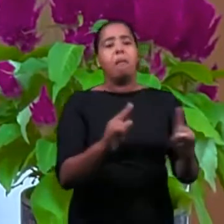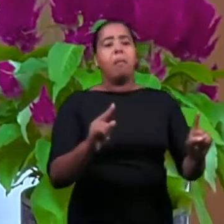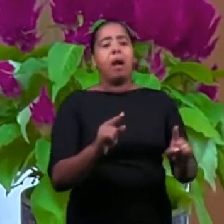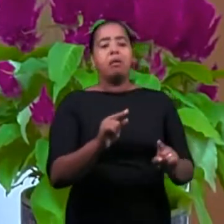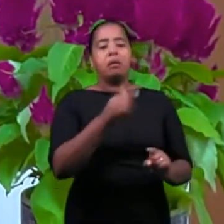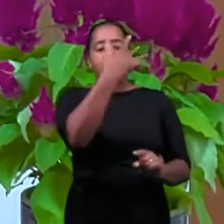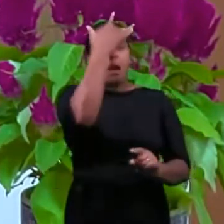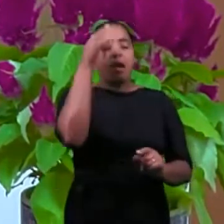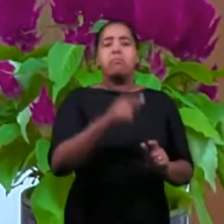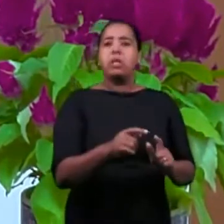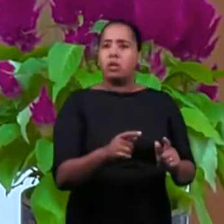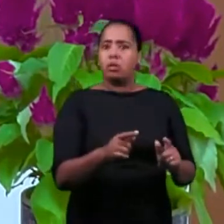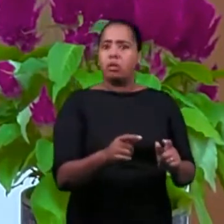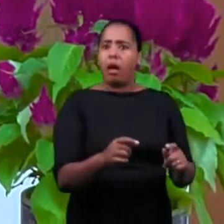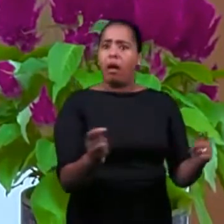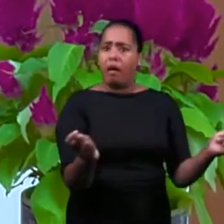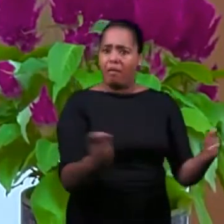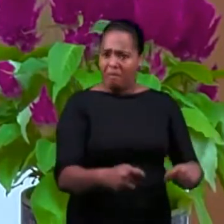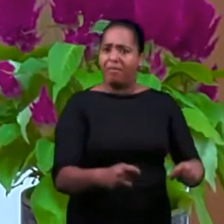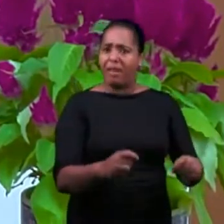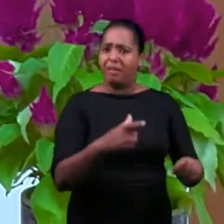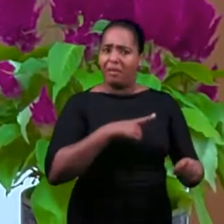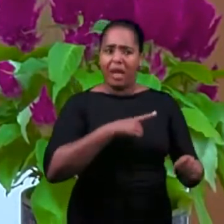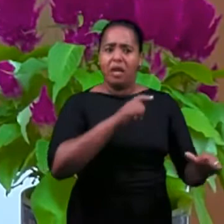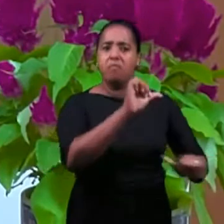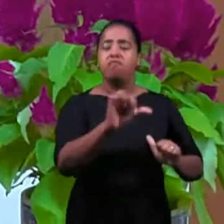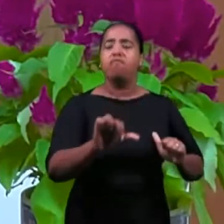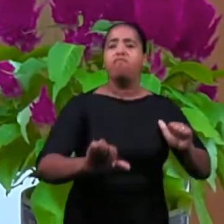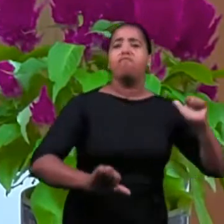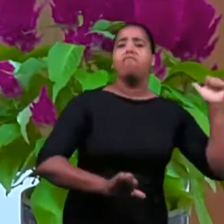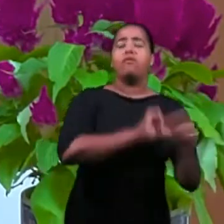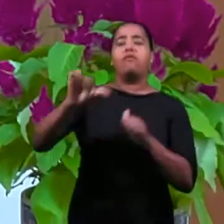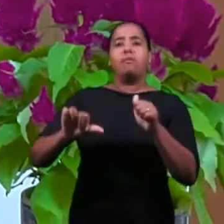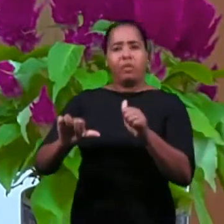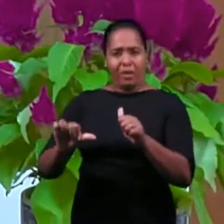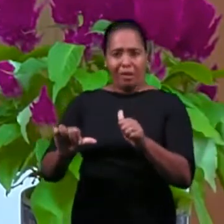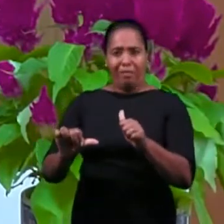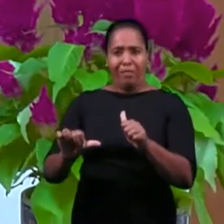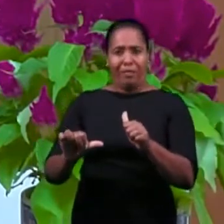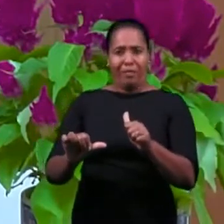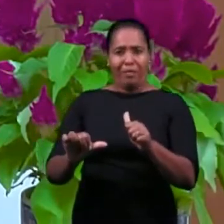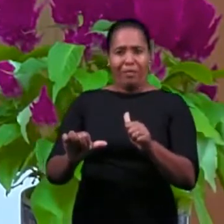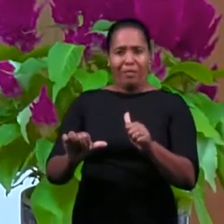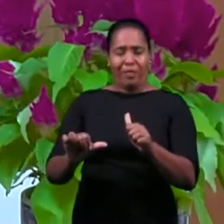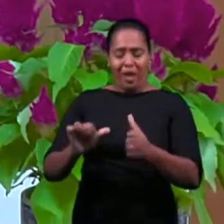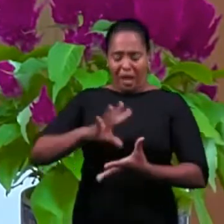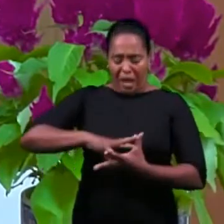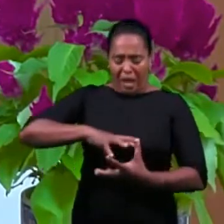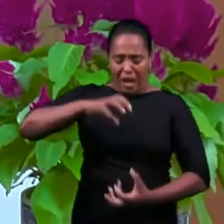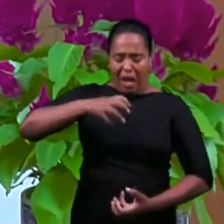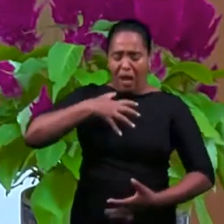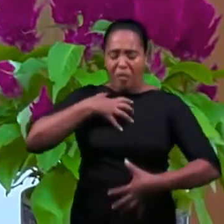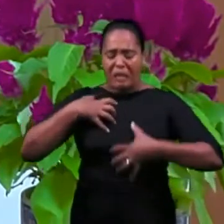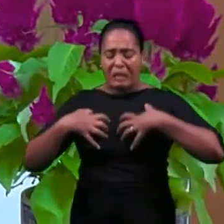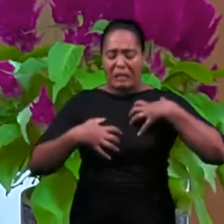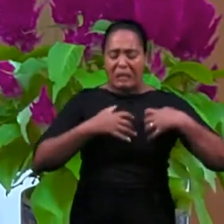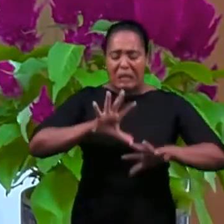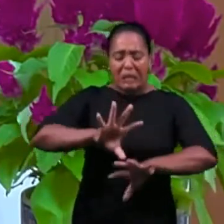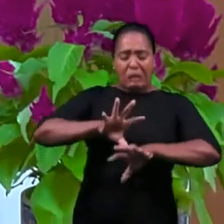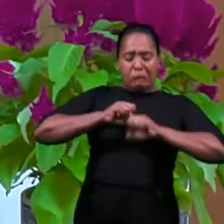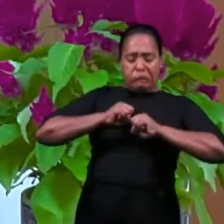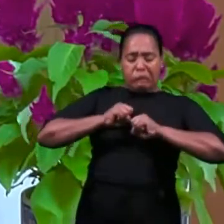outro, daquilo que os outros creram, e a alma é perturbada, e vem a doença e a